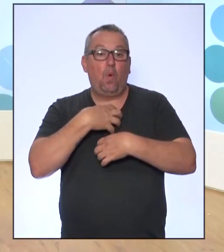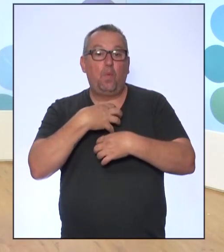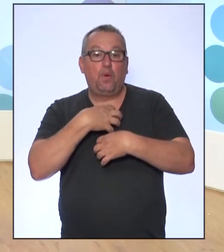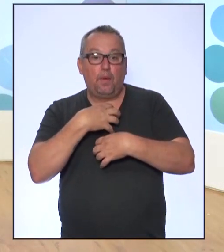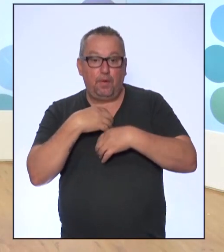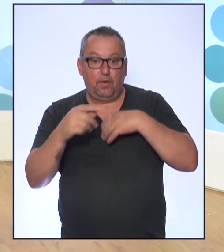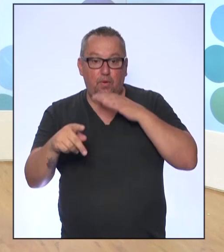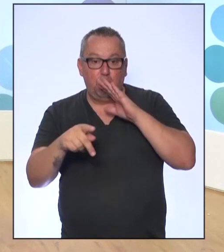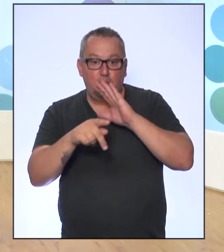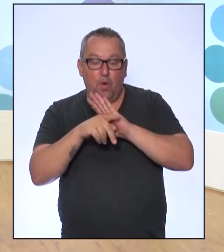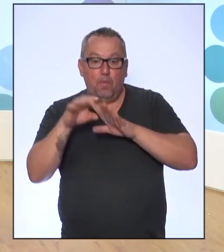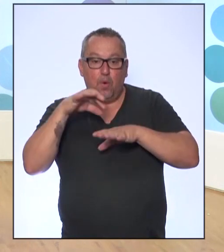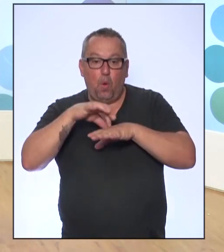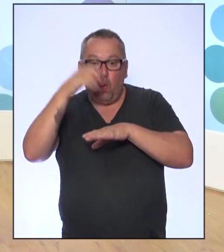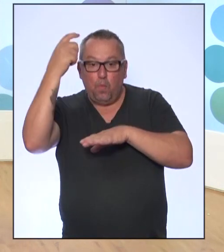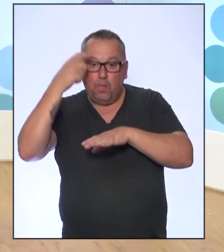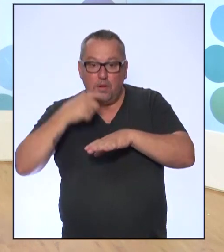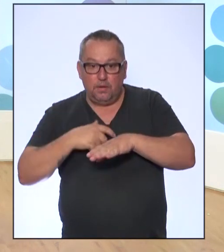comportamentos humanos.